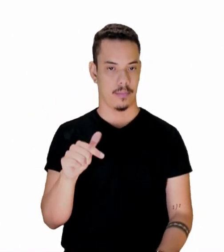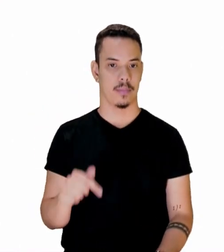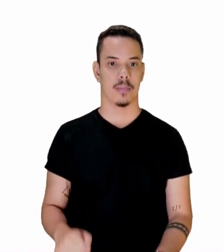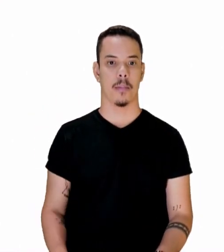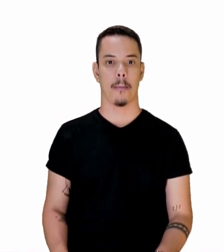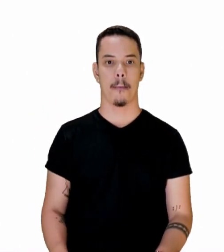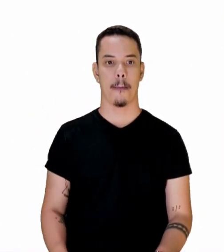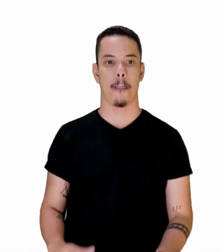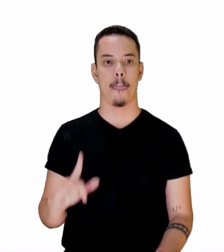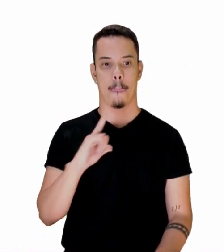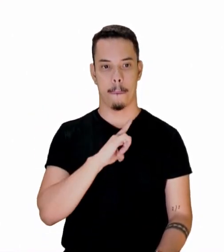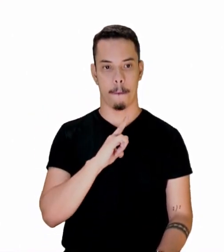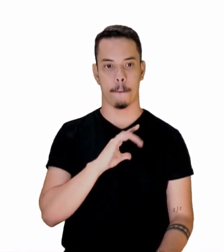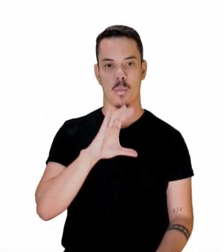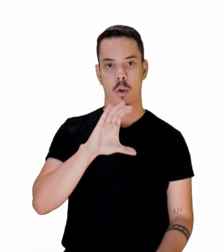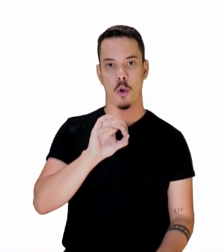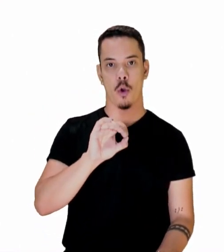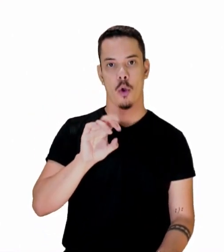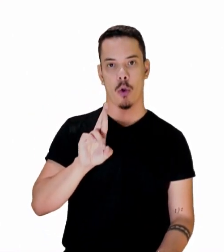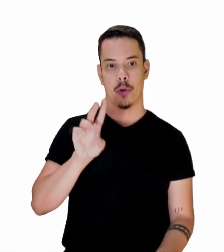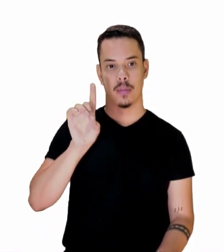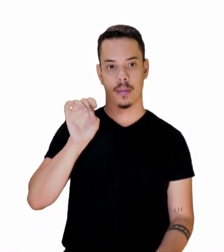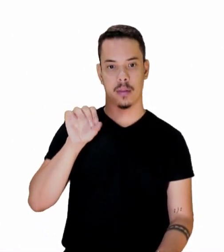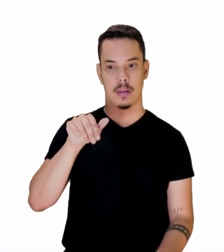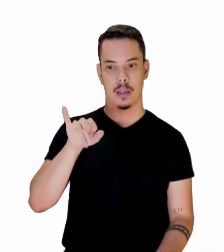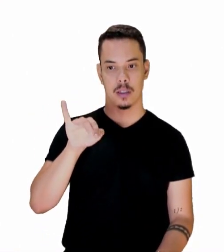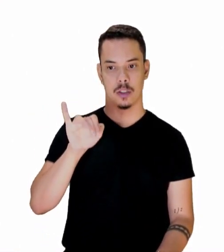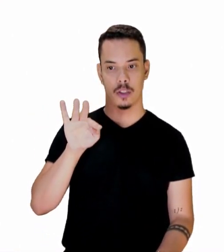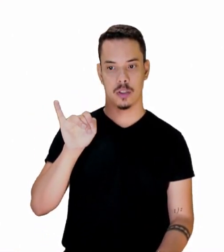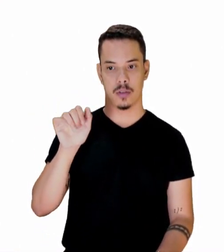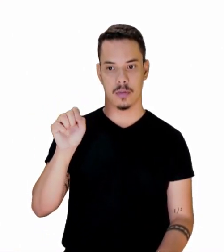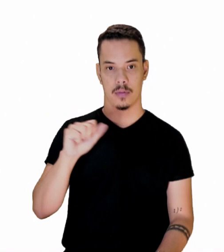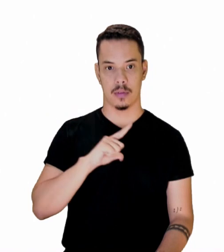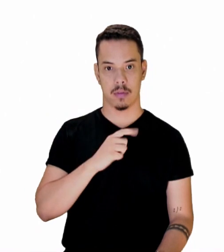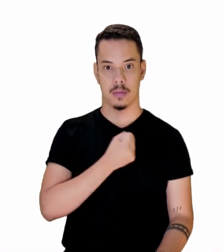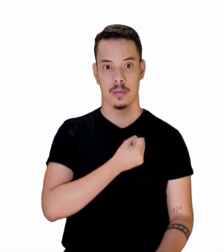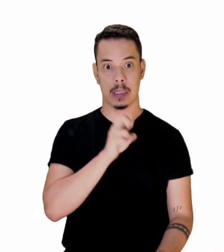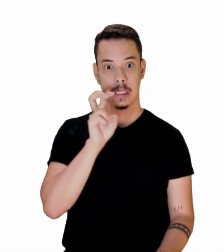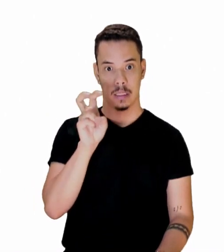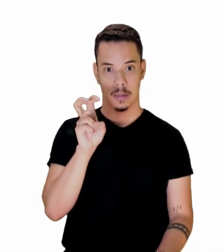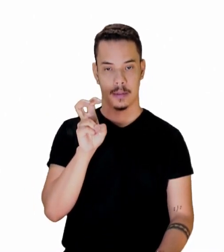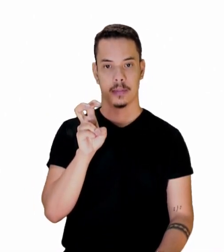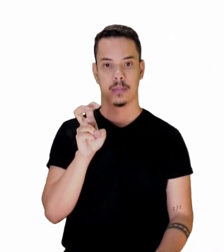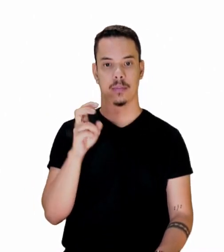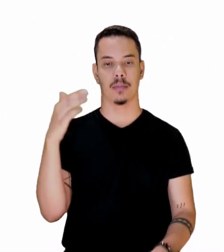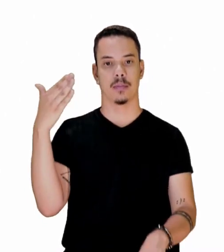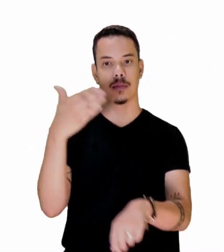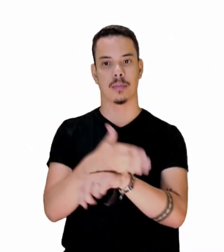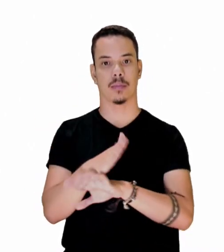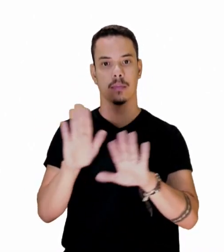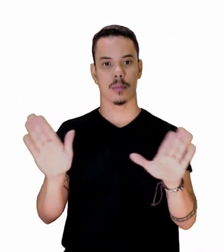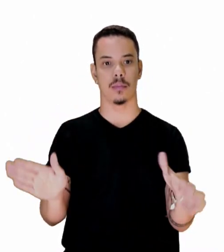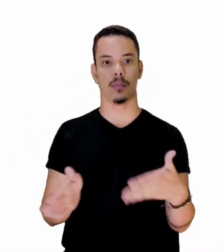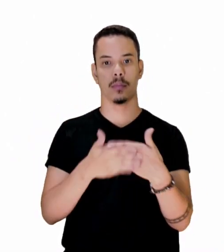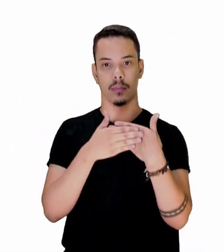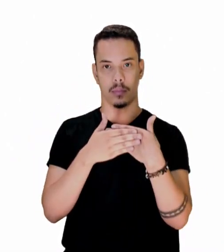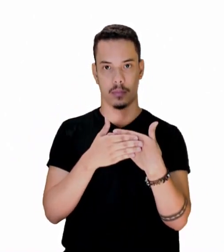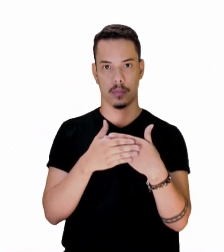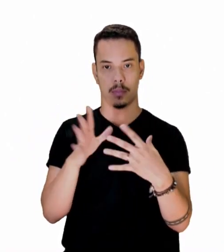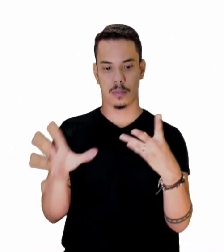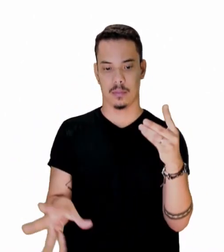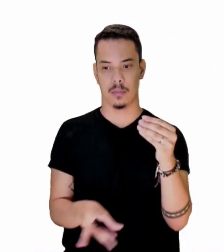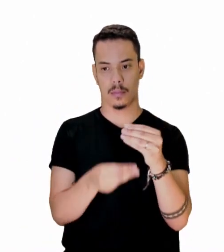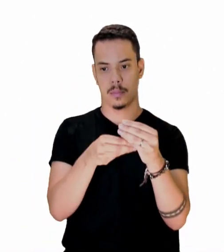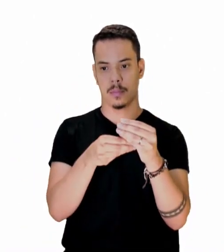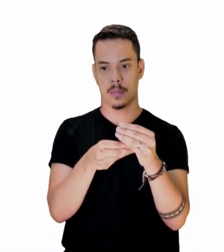conjunções coordenativas, olha só, que são 5, ó. Entrei e fechei a porta, dando ideia de adição,